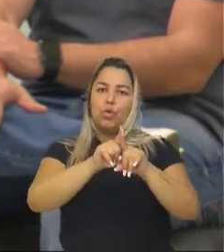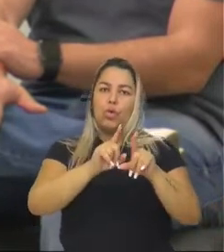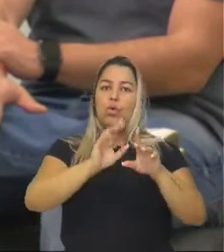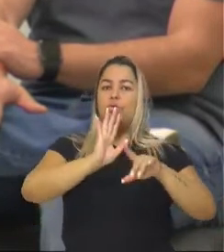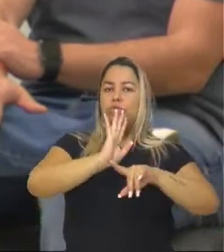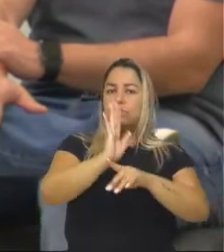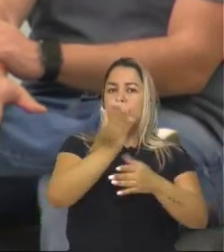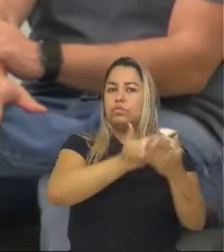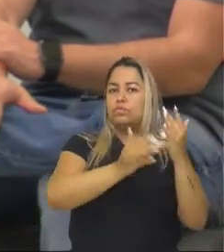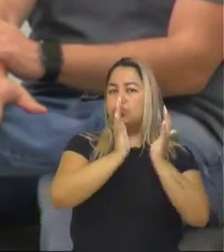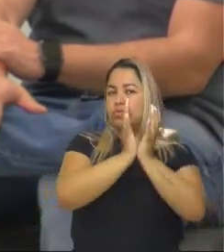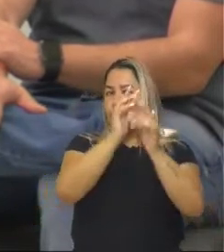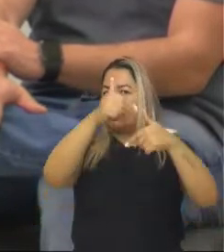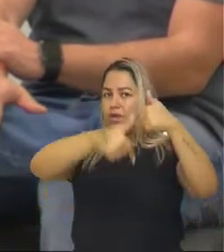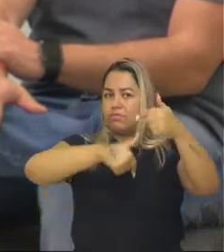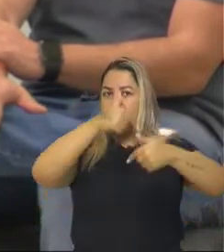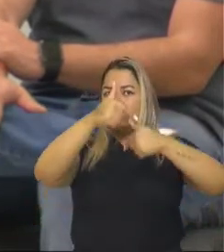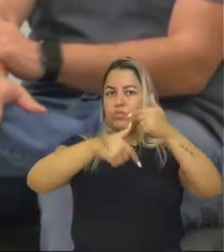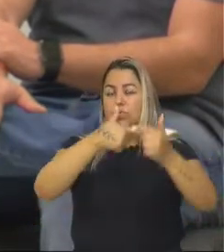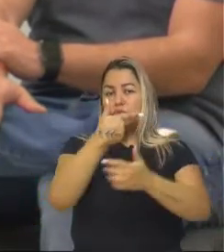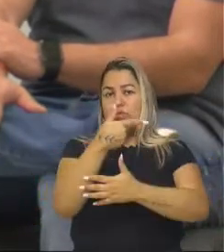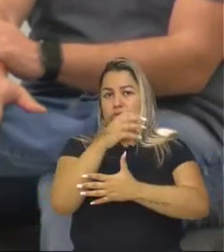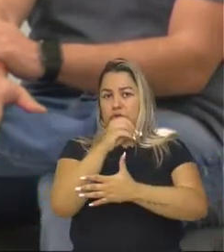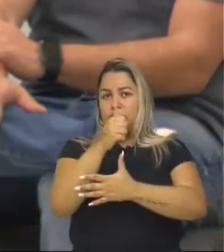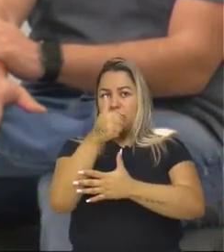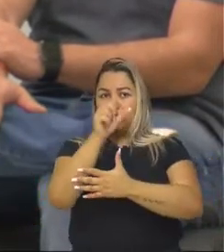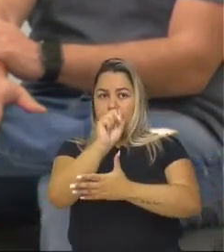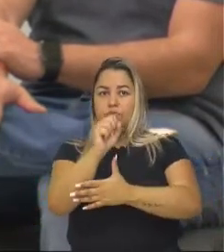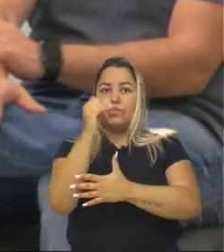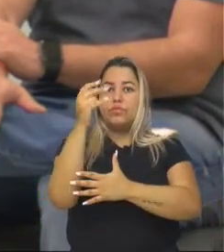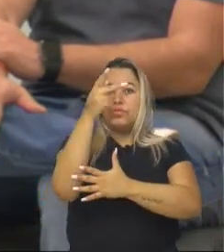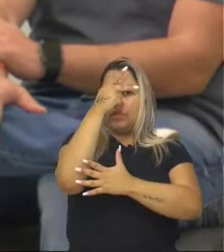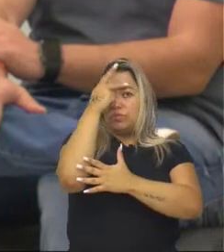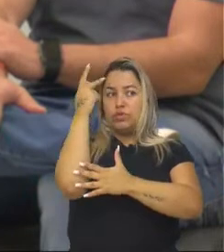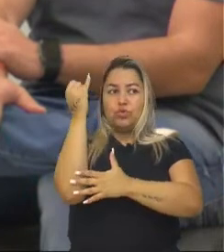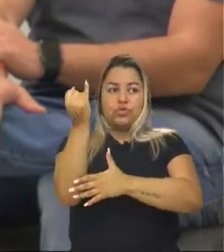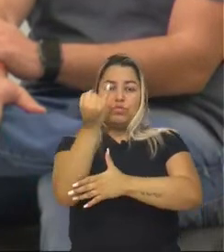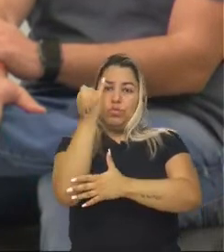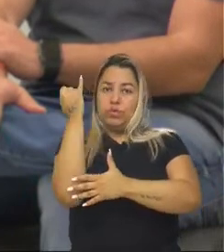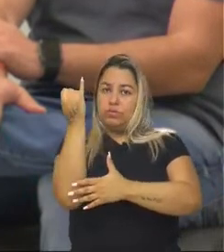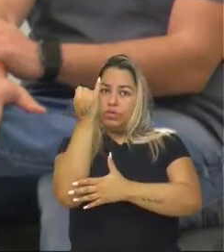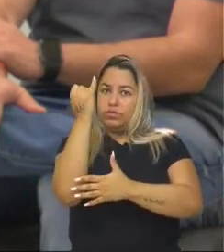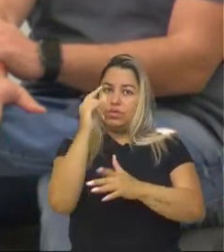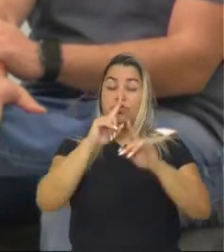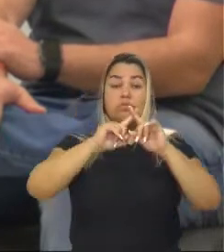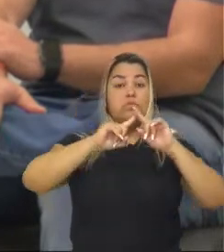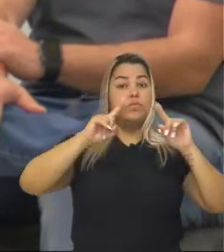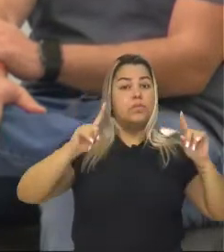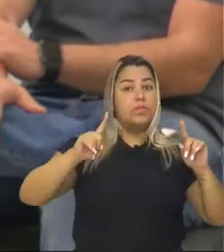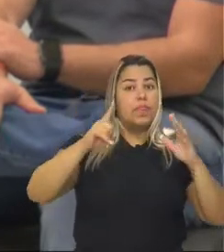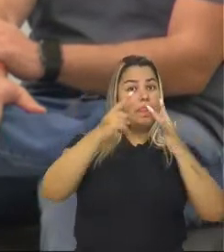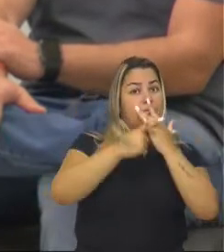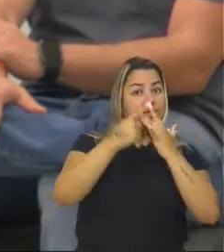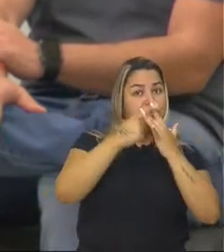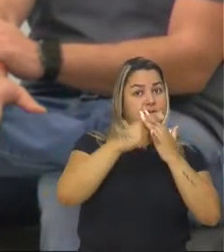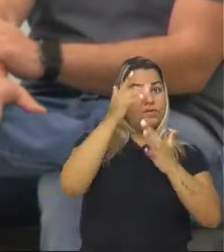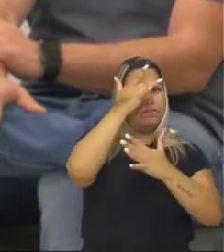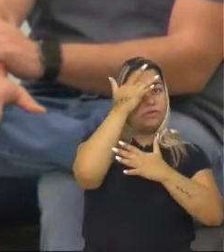fez nascer a 01-2018. Pessoas muito importantes para nós. Mas, entre essas